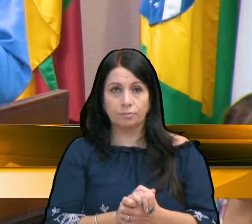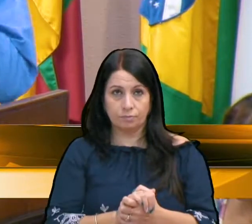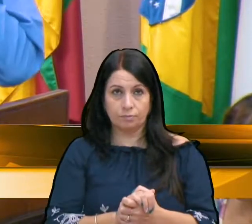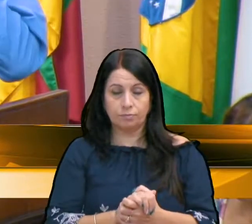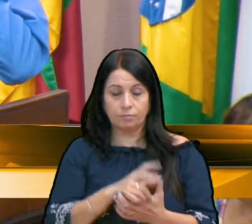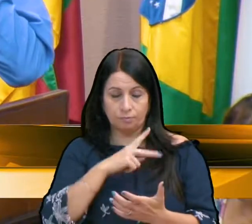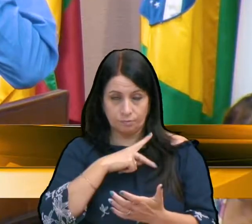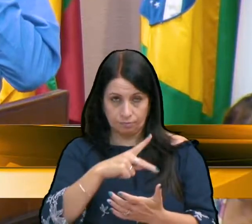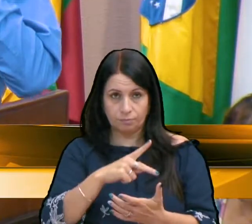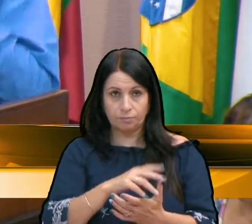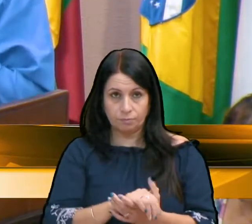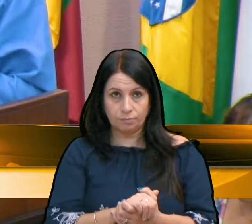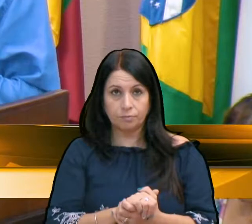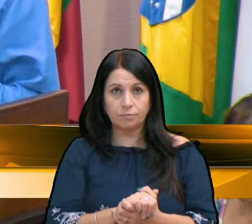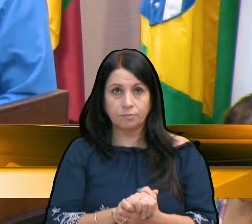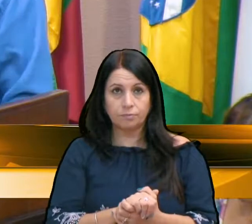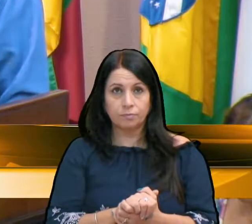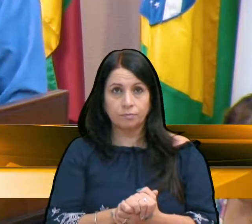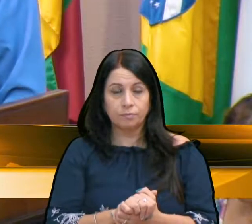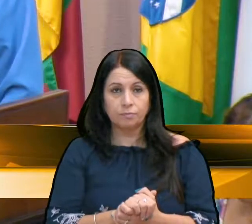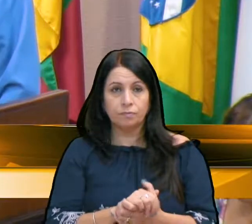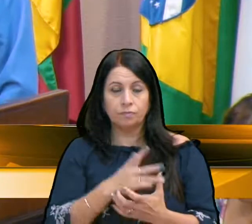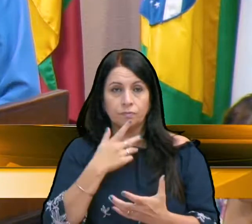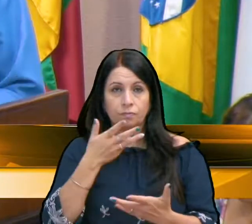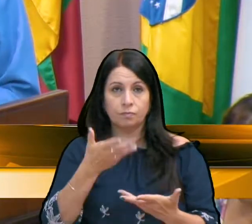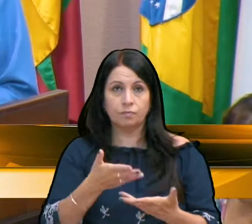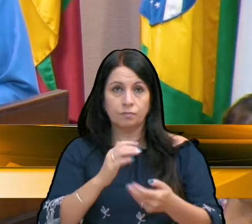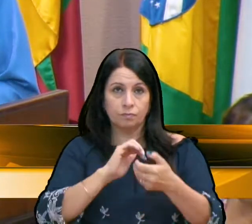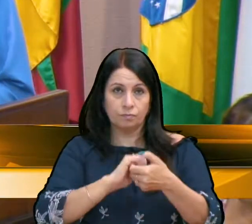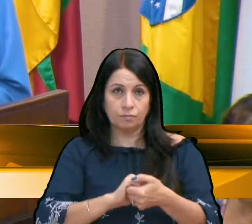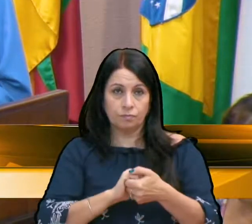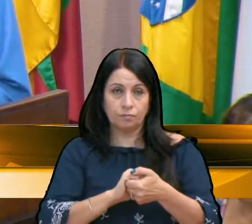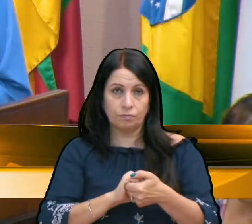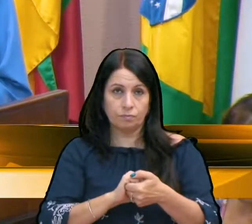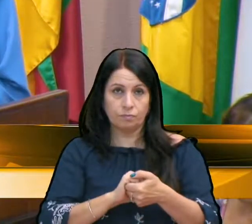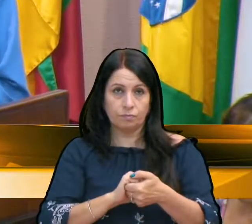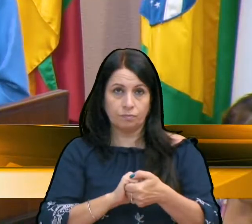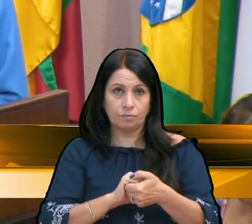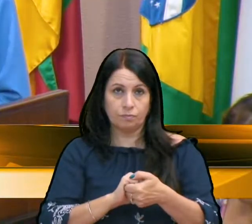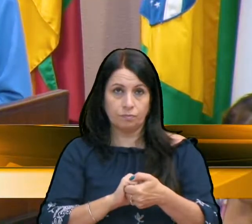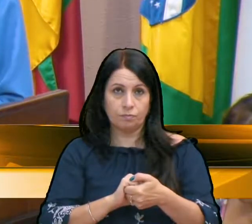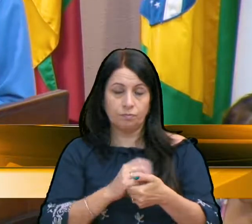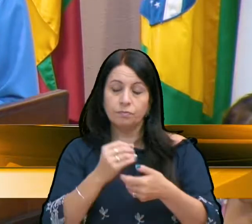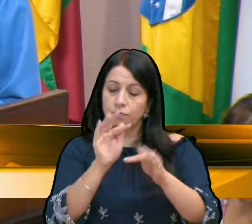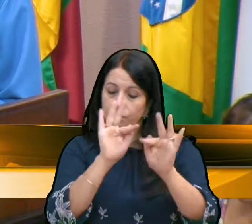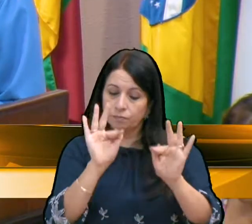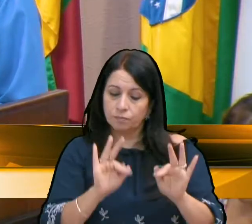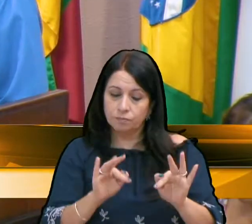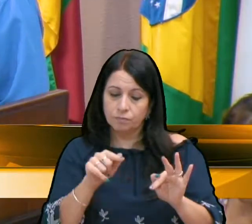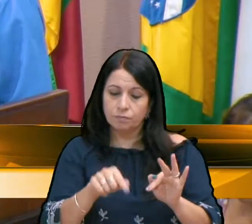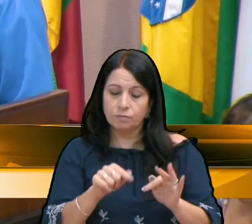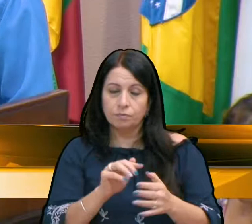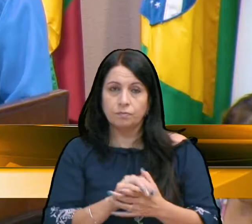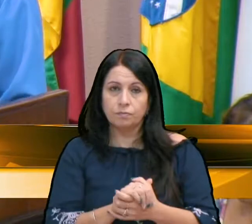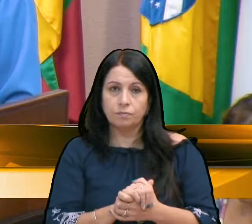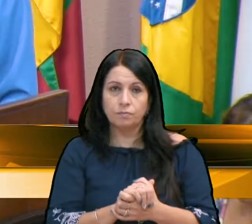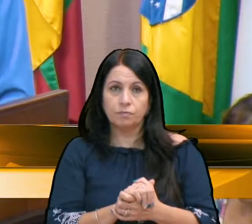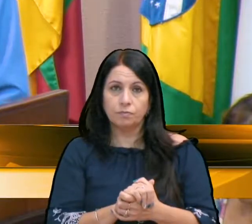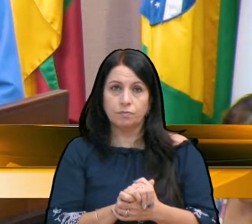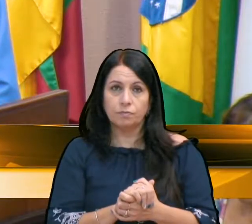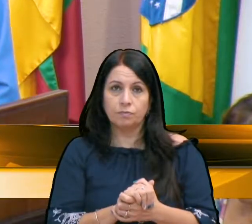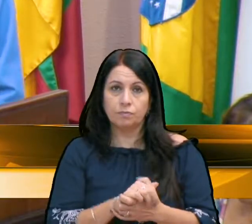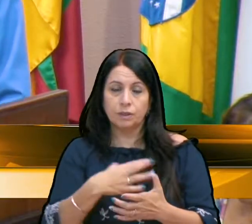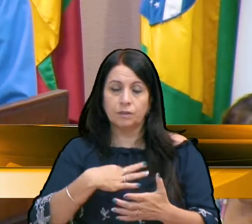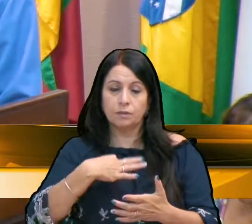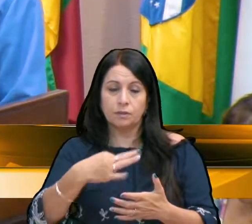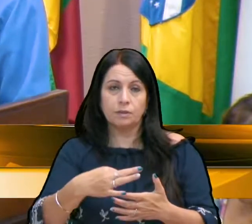Senhor presidente, desde já também quero cumprimentar, fiquei muito feliz de ter aqui as